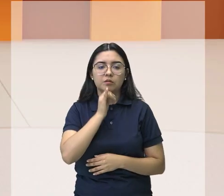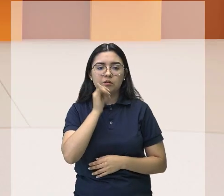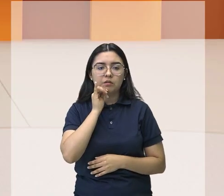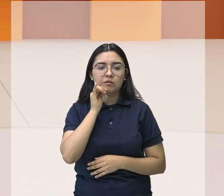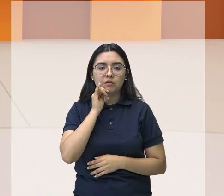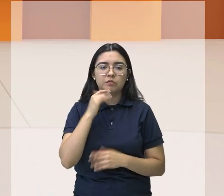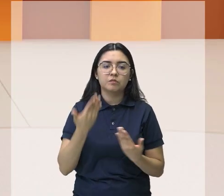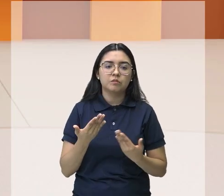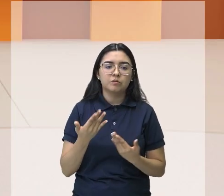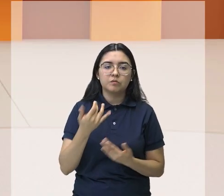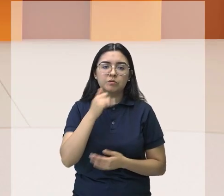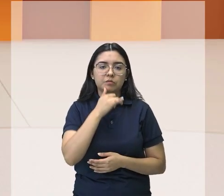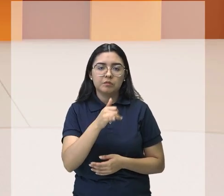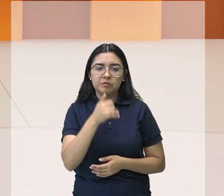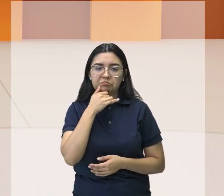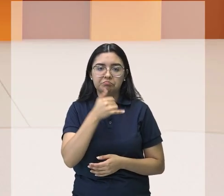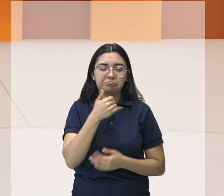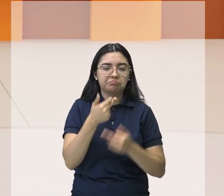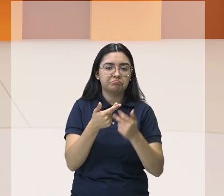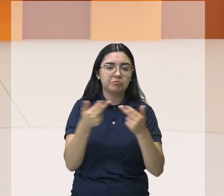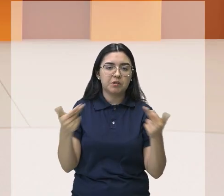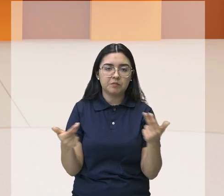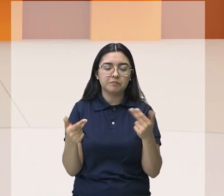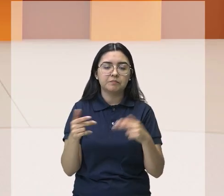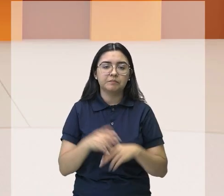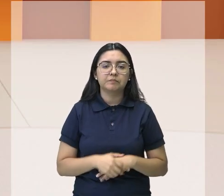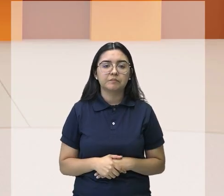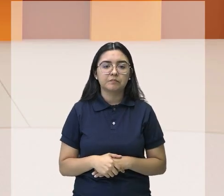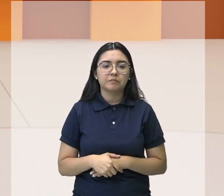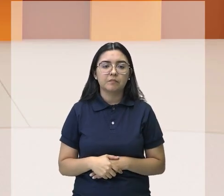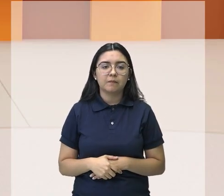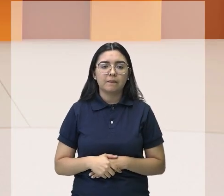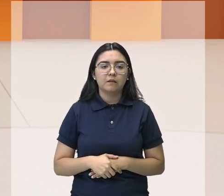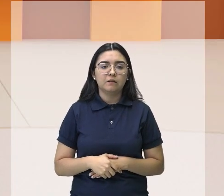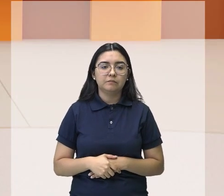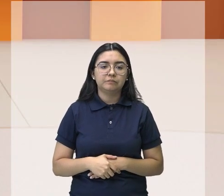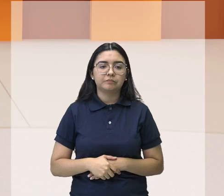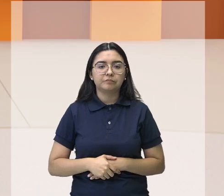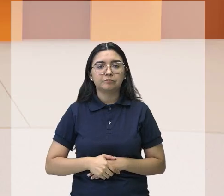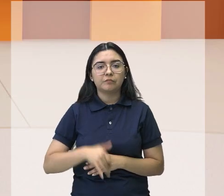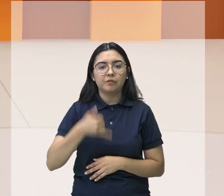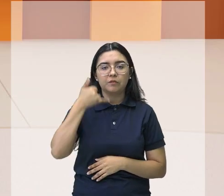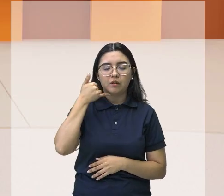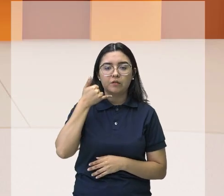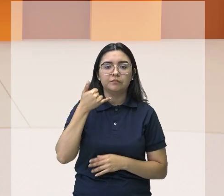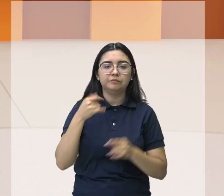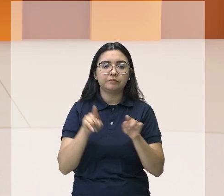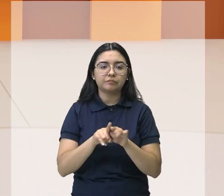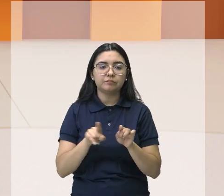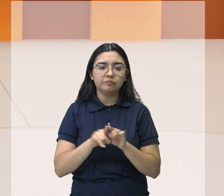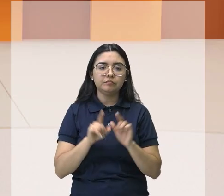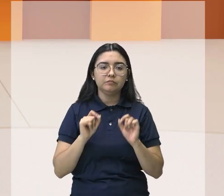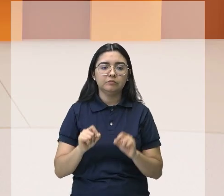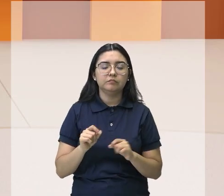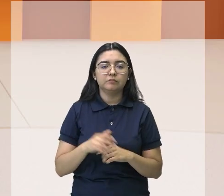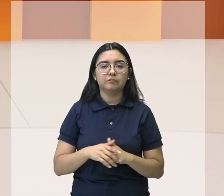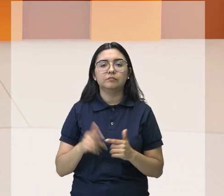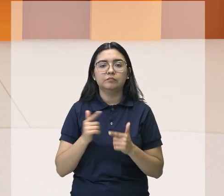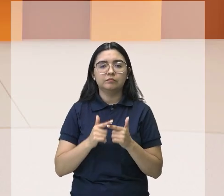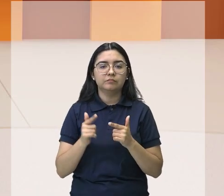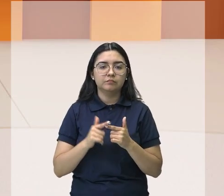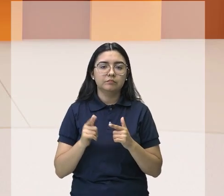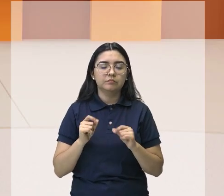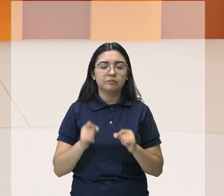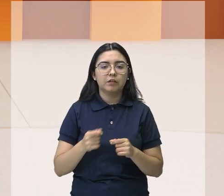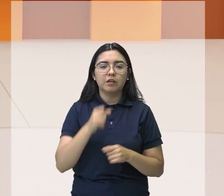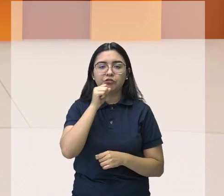os eletrônicos, né? Um aparelho, sei lá, de telefone que já está desatualizado, que é